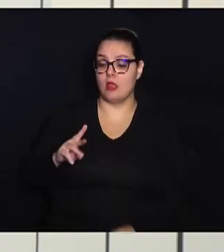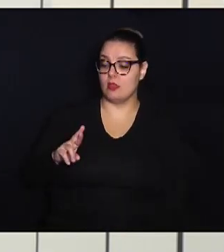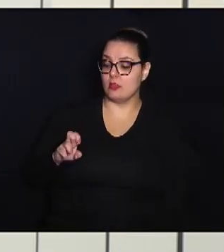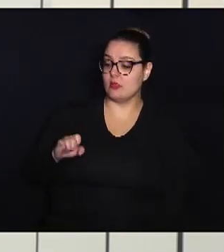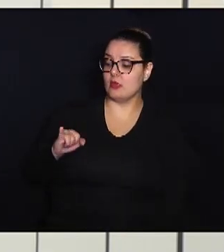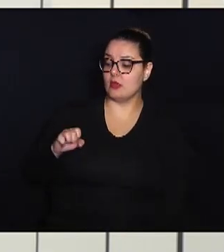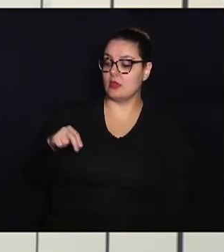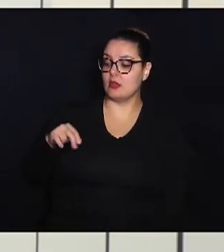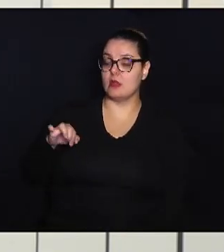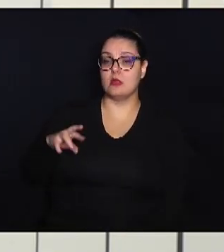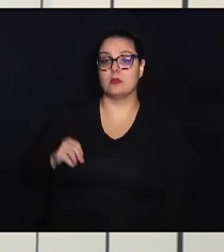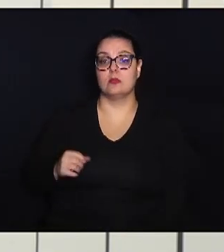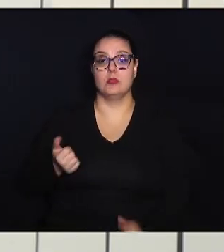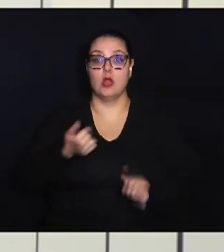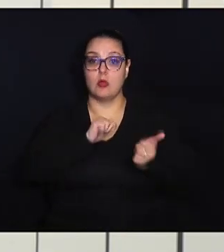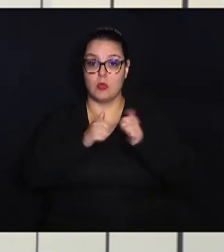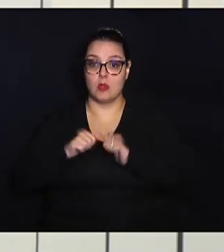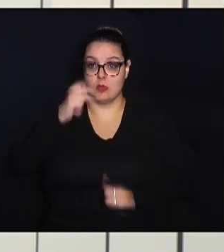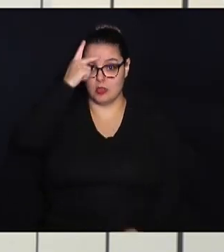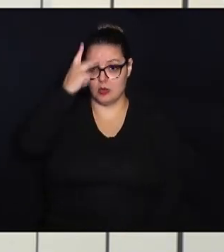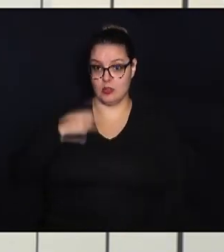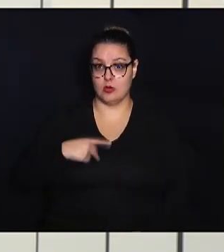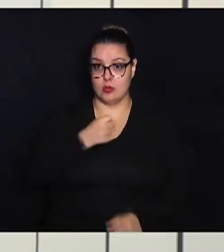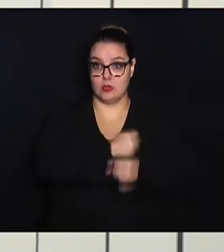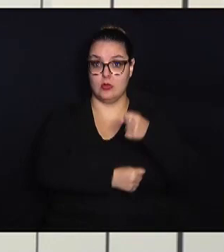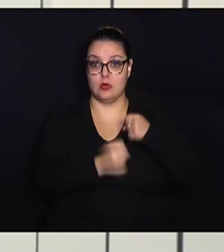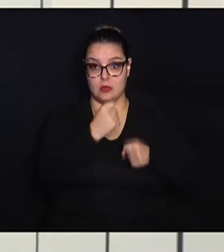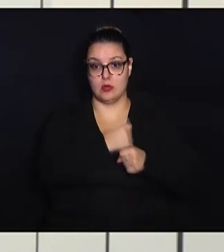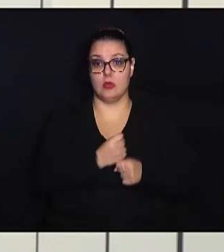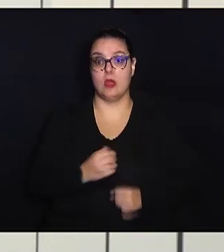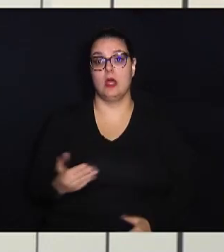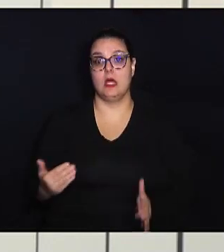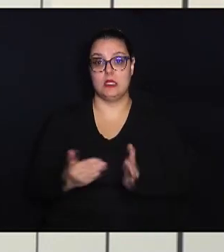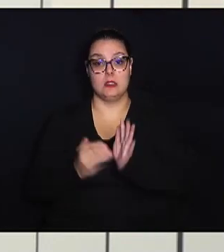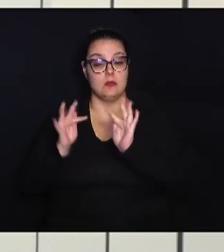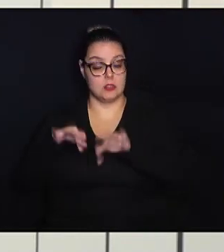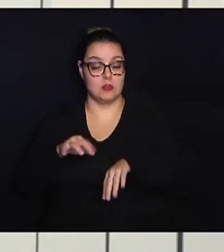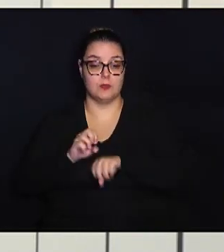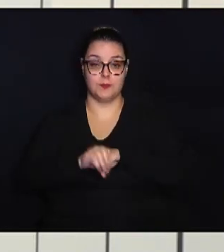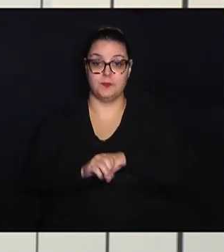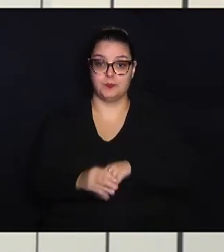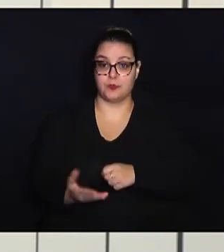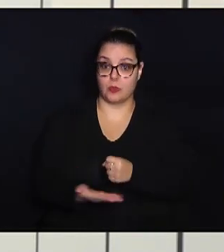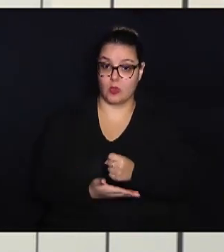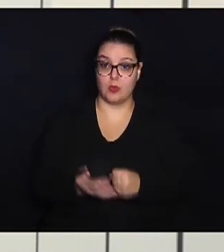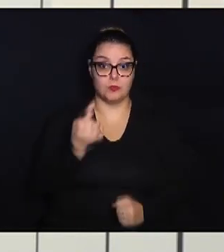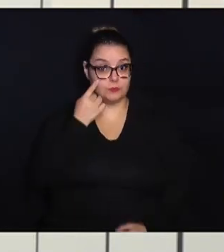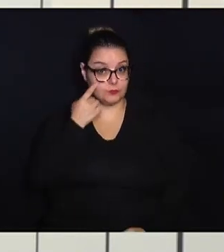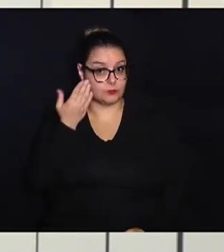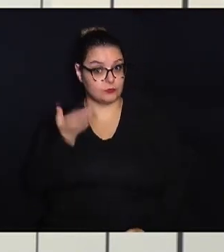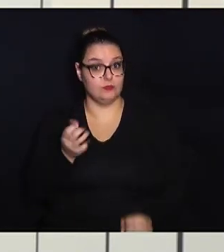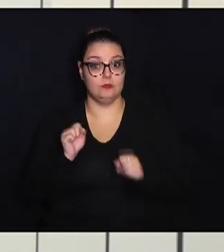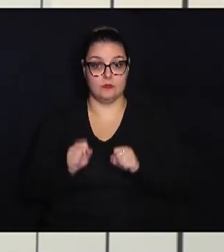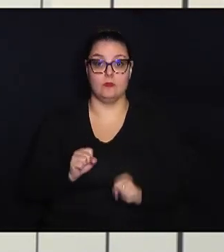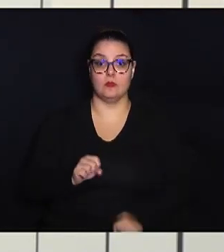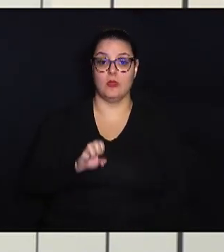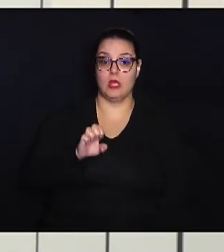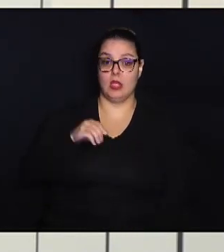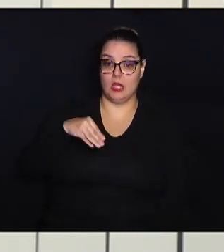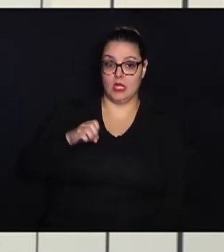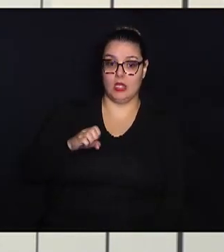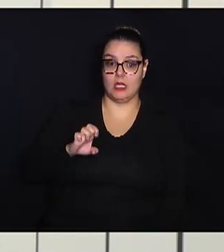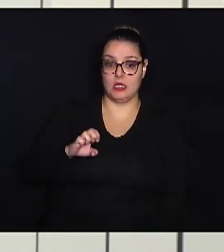auto aliação dos anos anteriores ao término da Educação Básica e olha você pode entrar lá